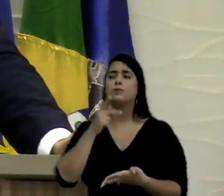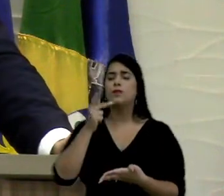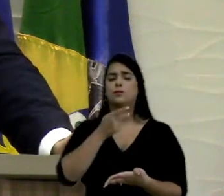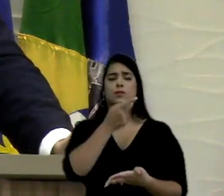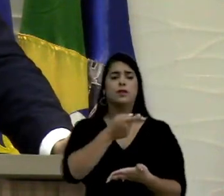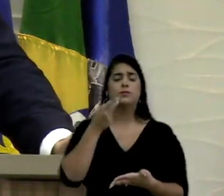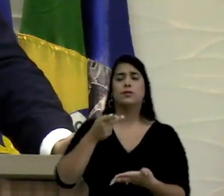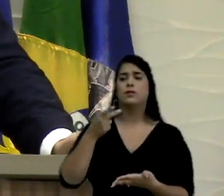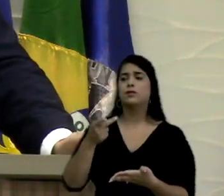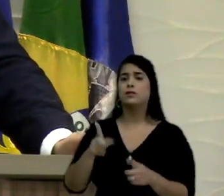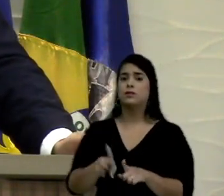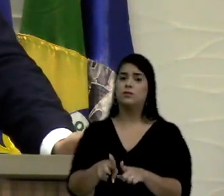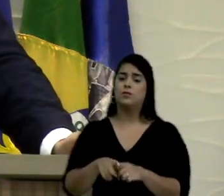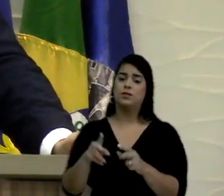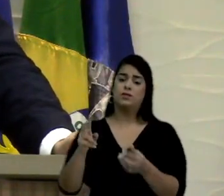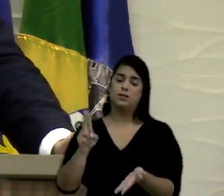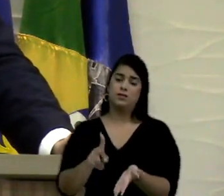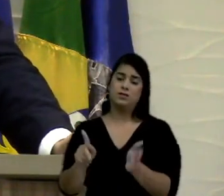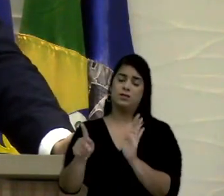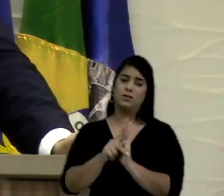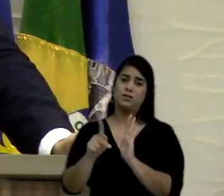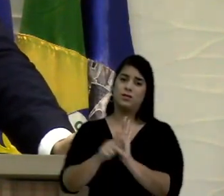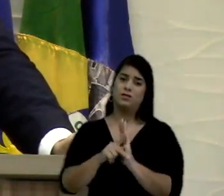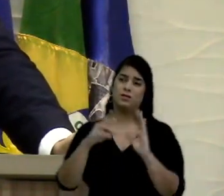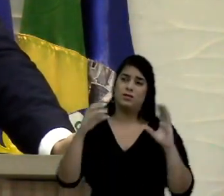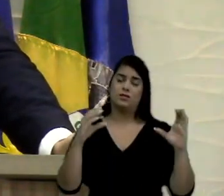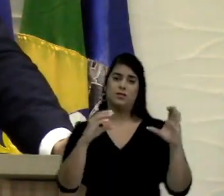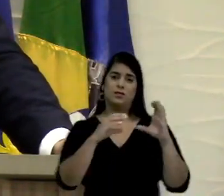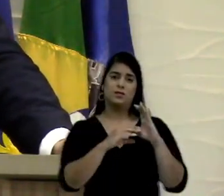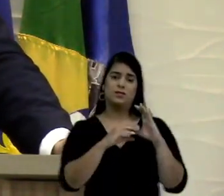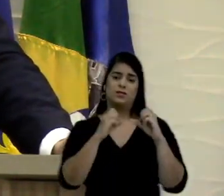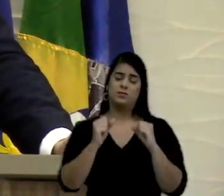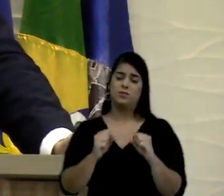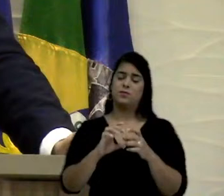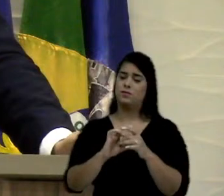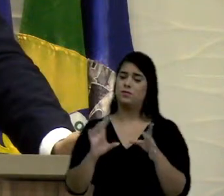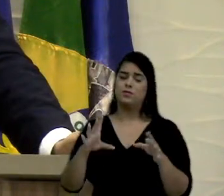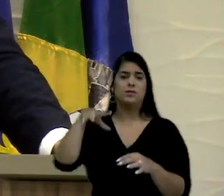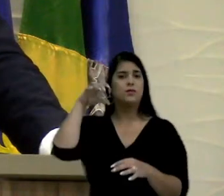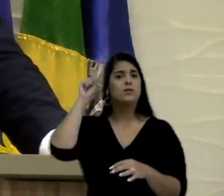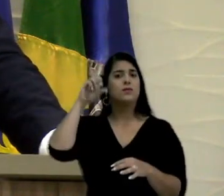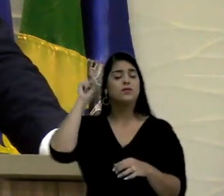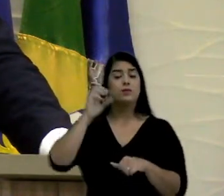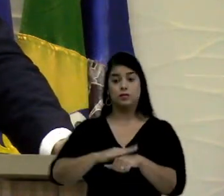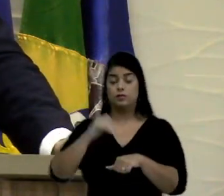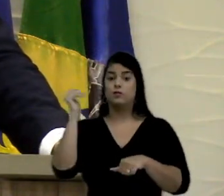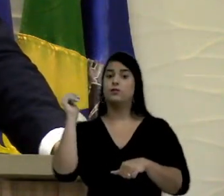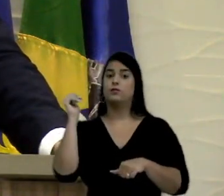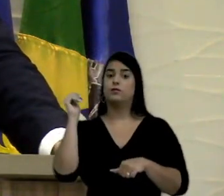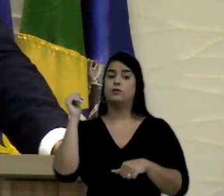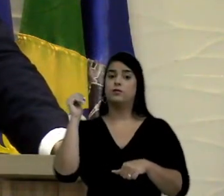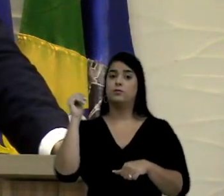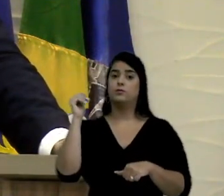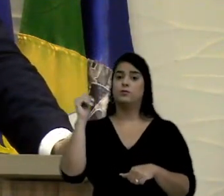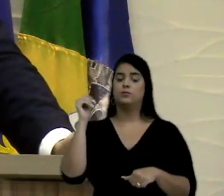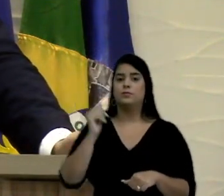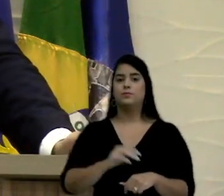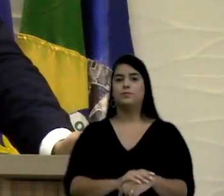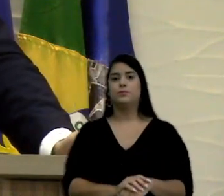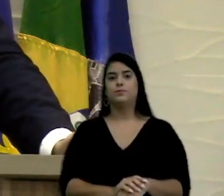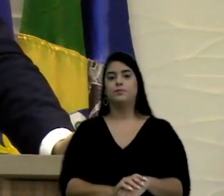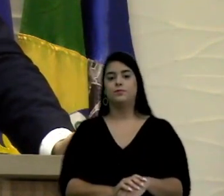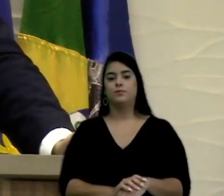também da própria Compesa já dois momentos que pôde ouvir a Compesa chamou o capitão do 15º